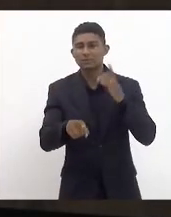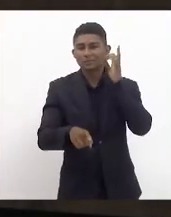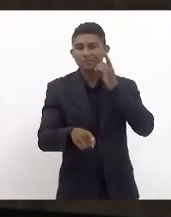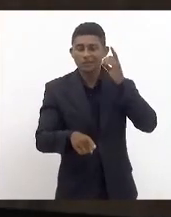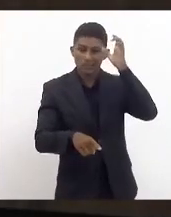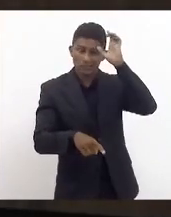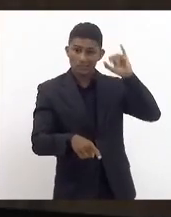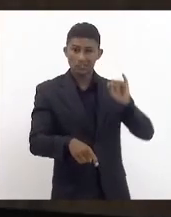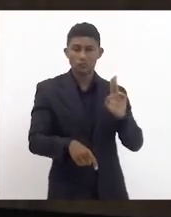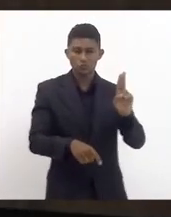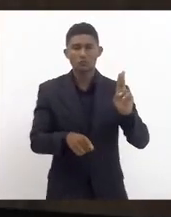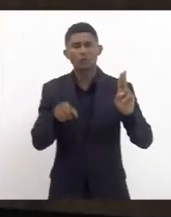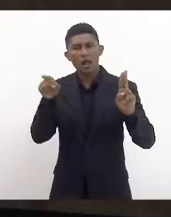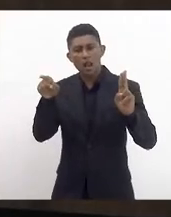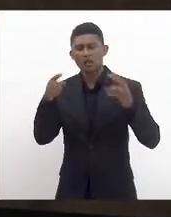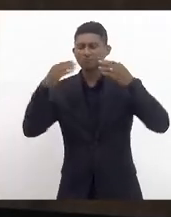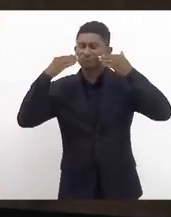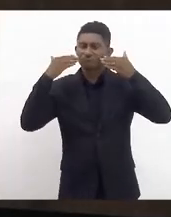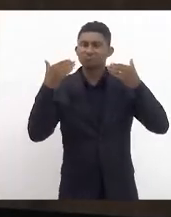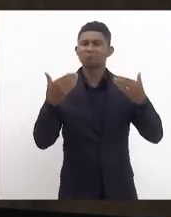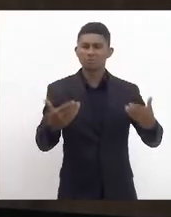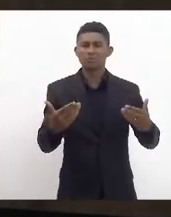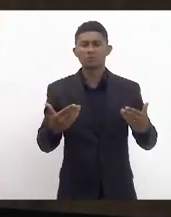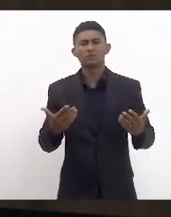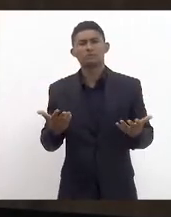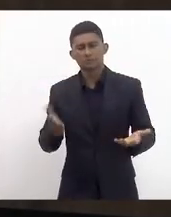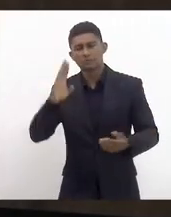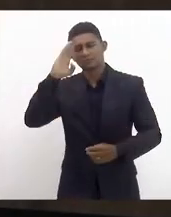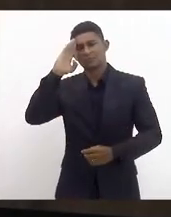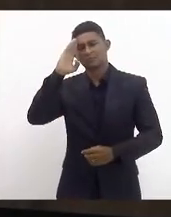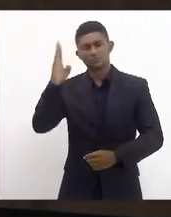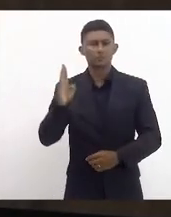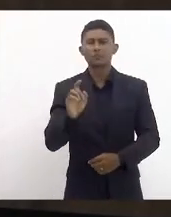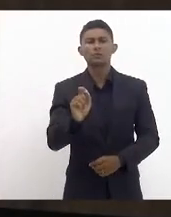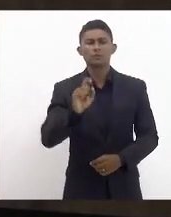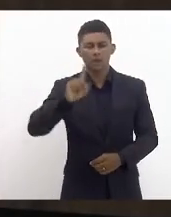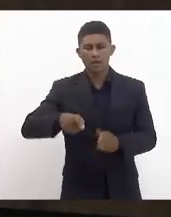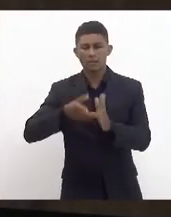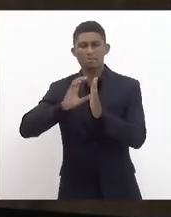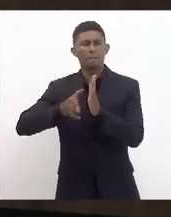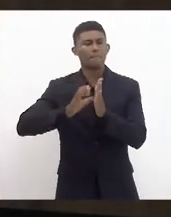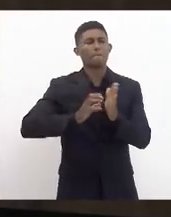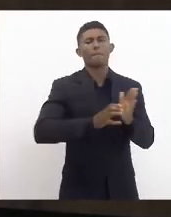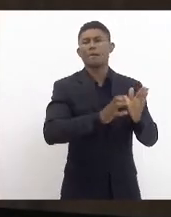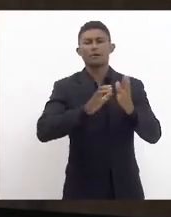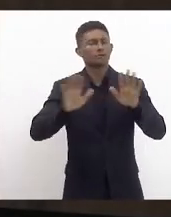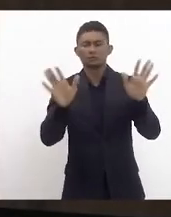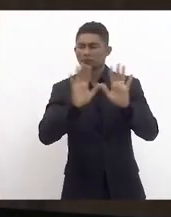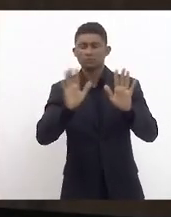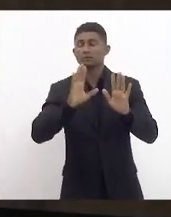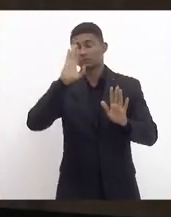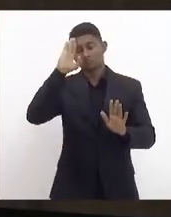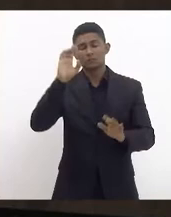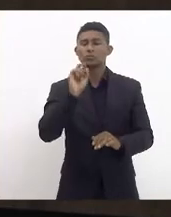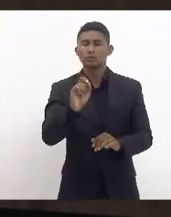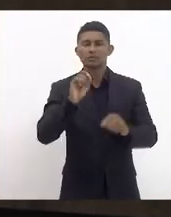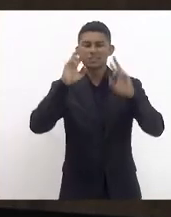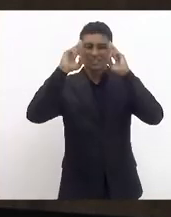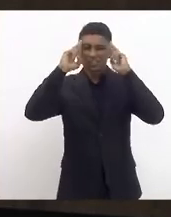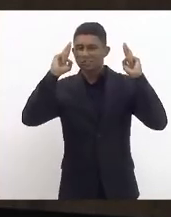A deputada Tia Ju mostrou que, acima de qualquer questão partidária ideológica, a questão do respeito,